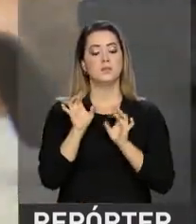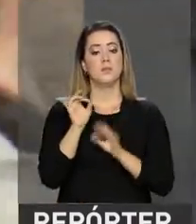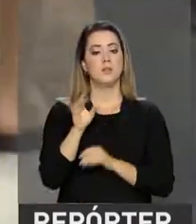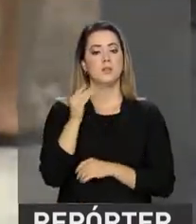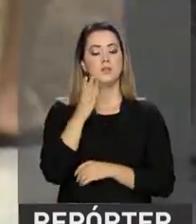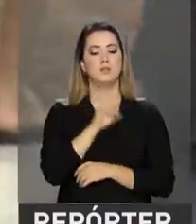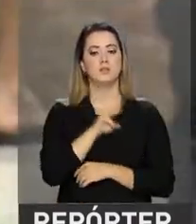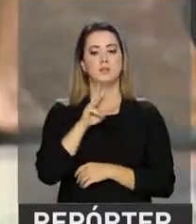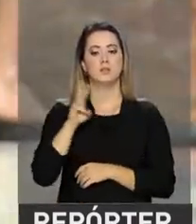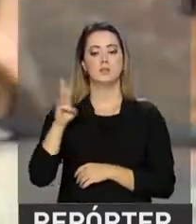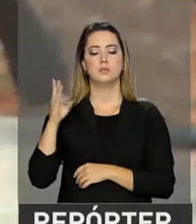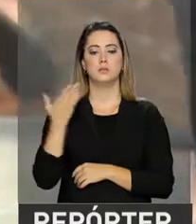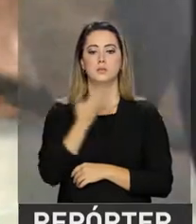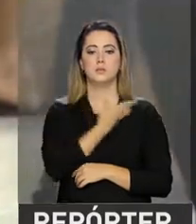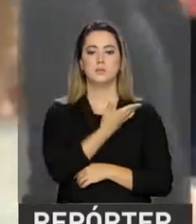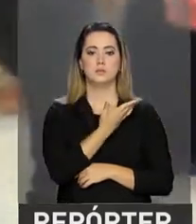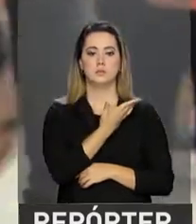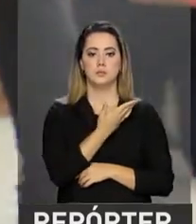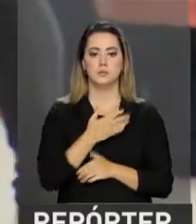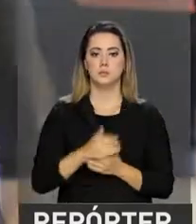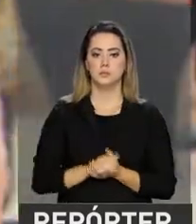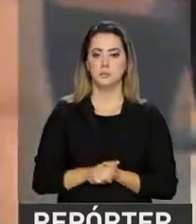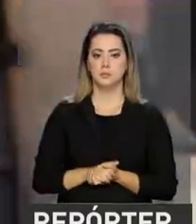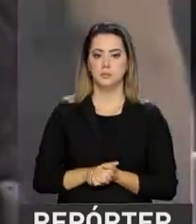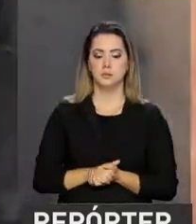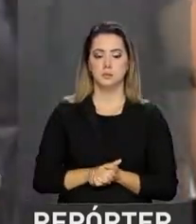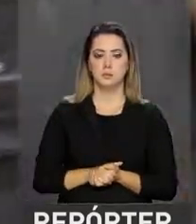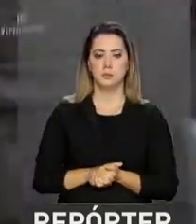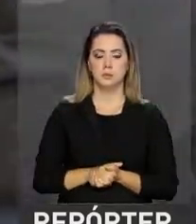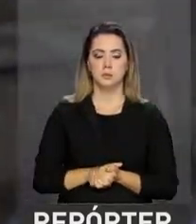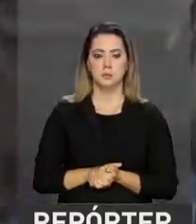exclusivamente pela internet na página